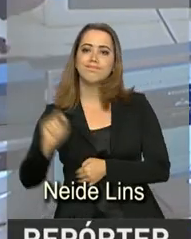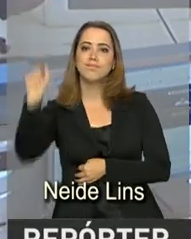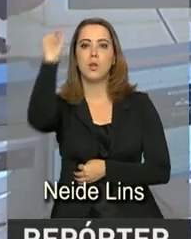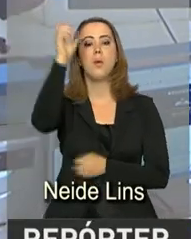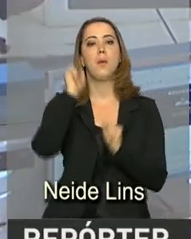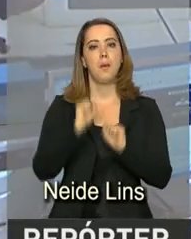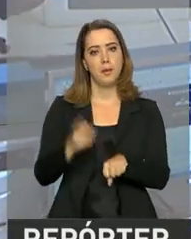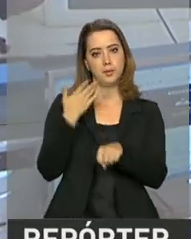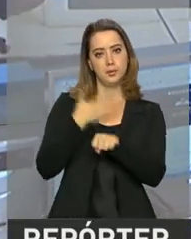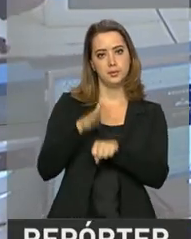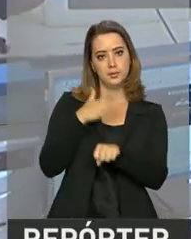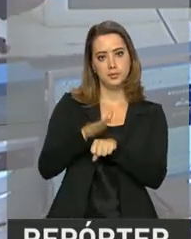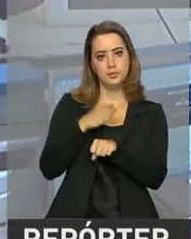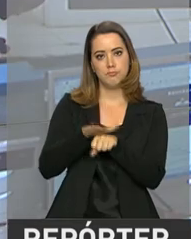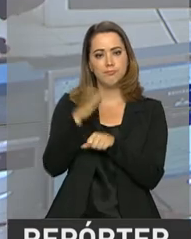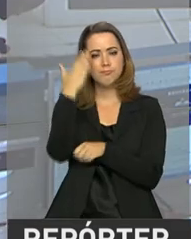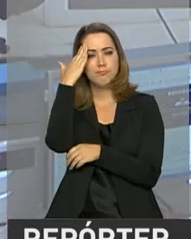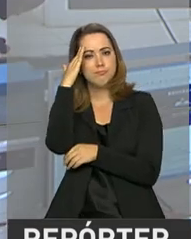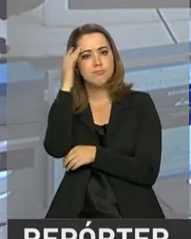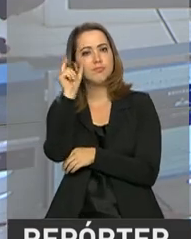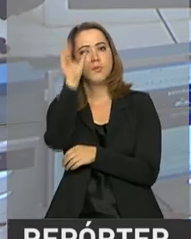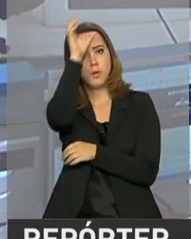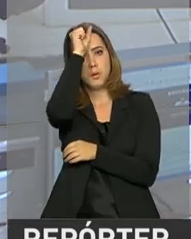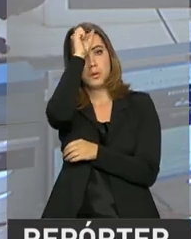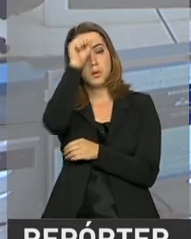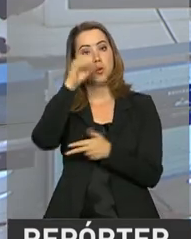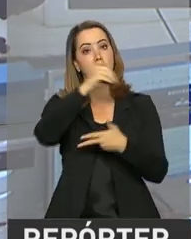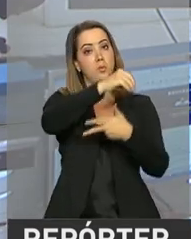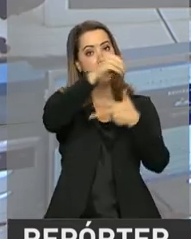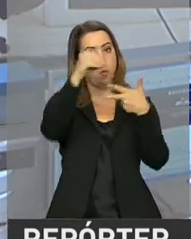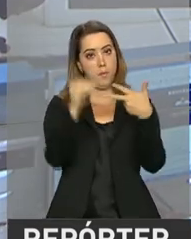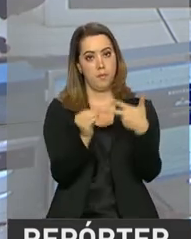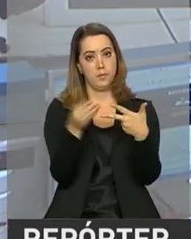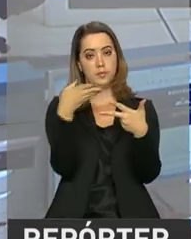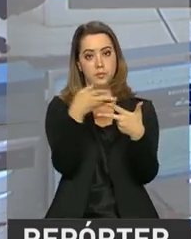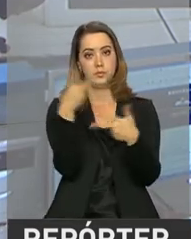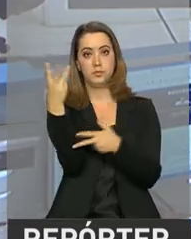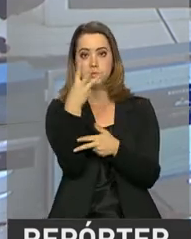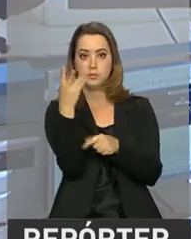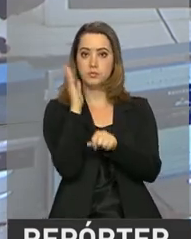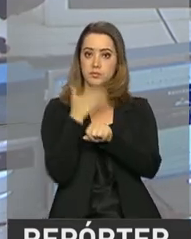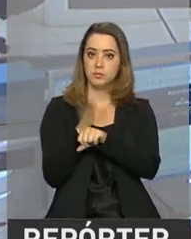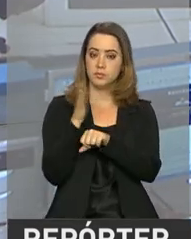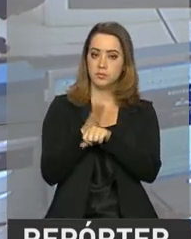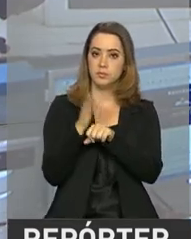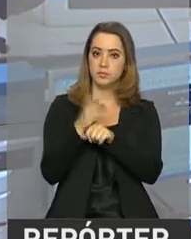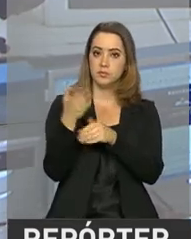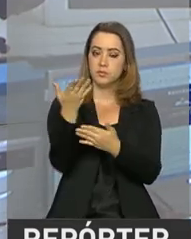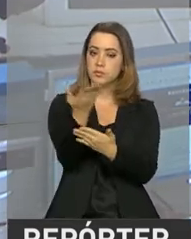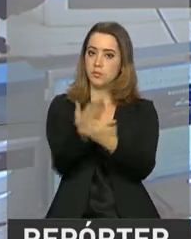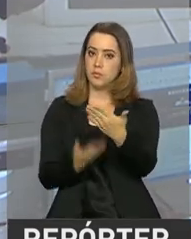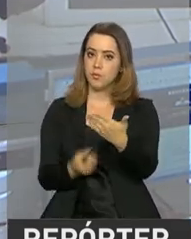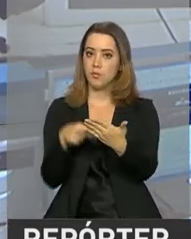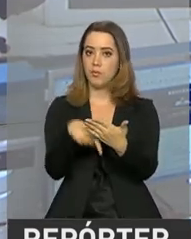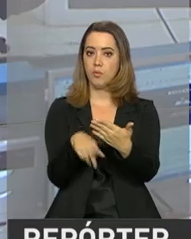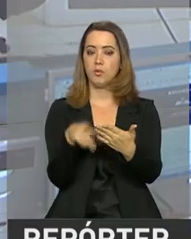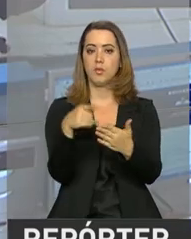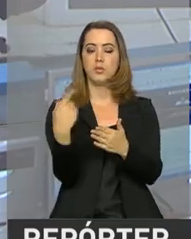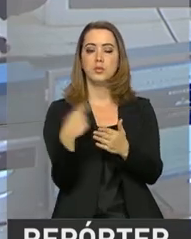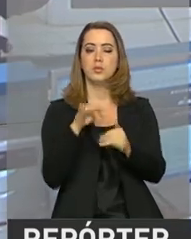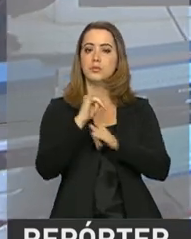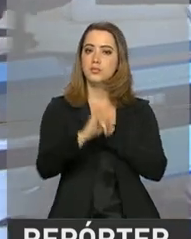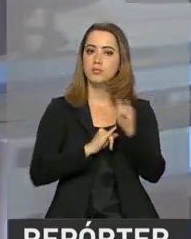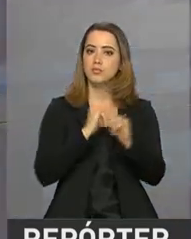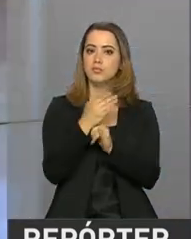podem testar os conhecimentos para o Exame Nacional do Ensino Médio o terceiro simulado das provas está no portal hora do Enem